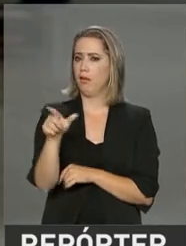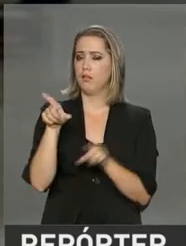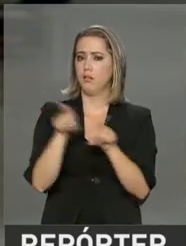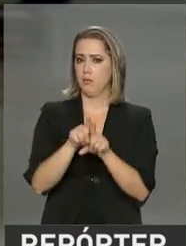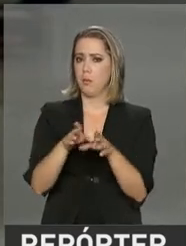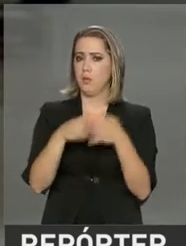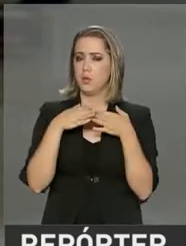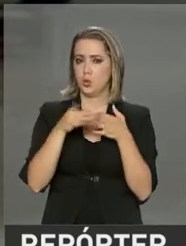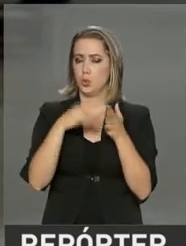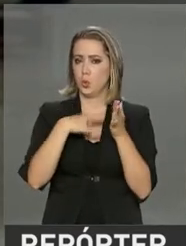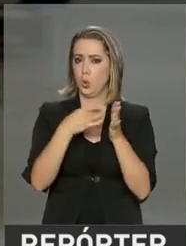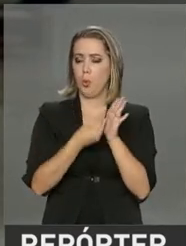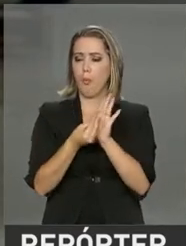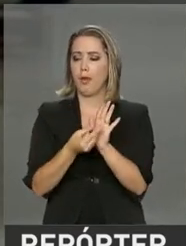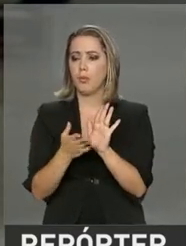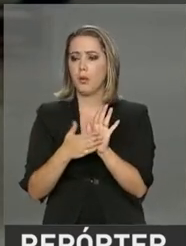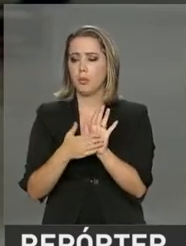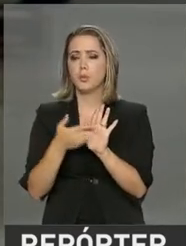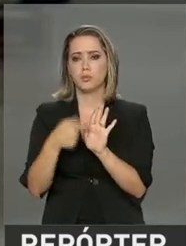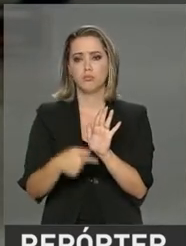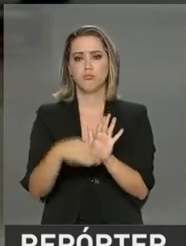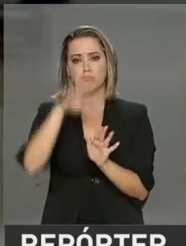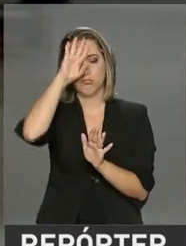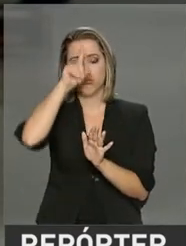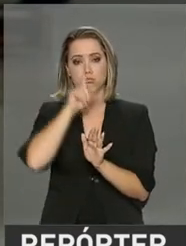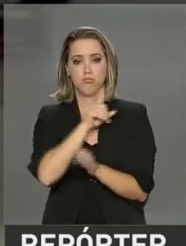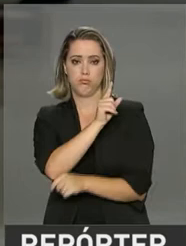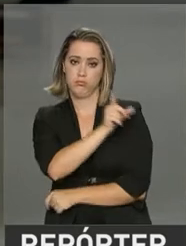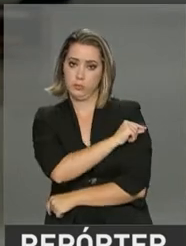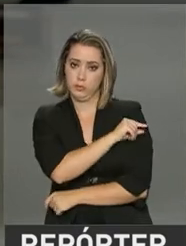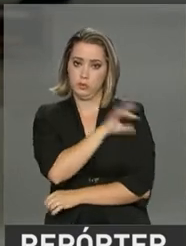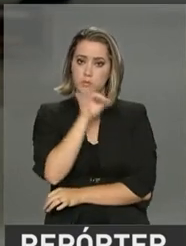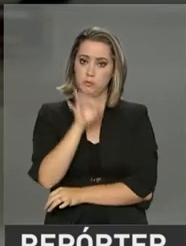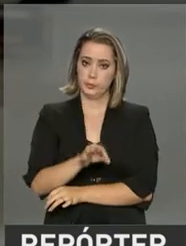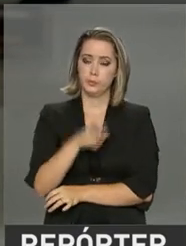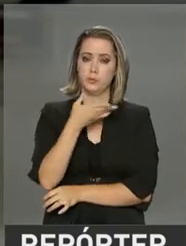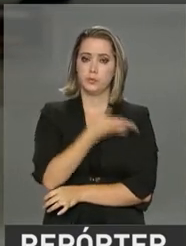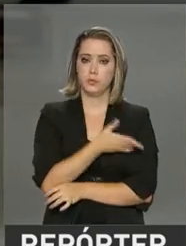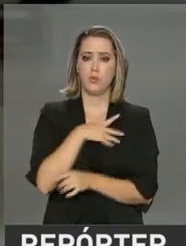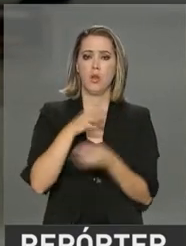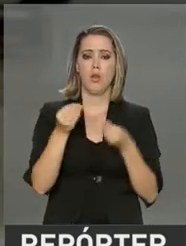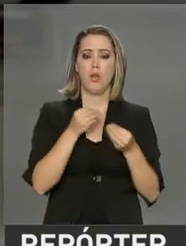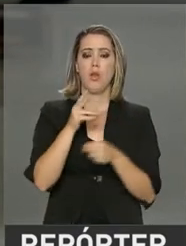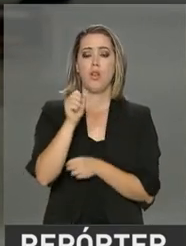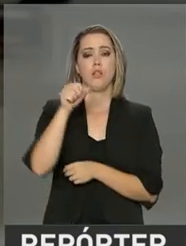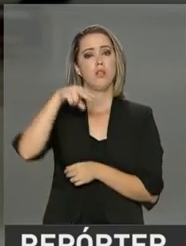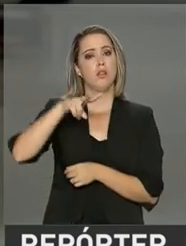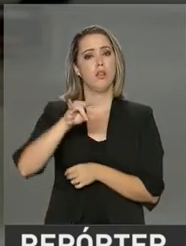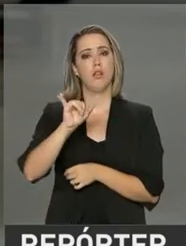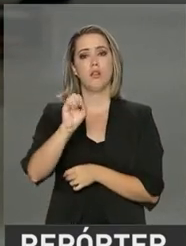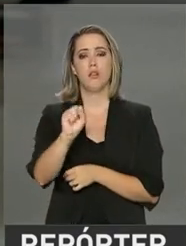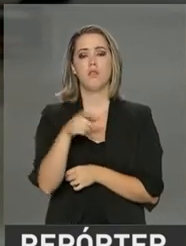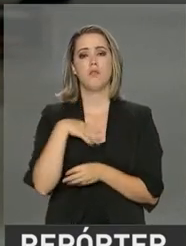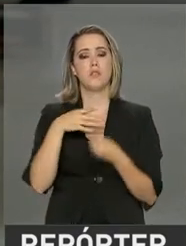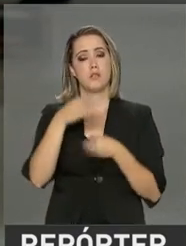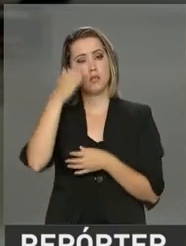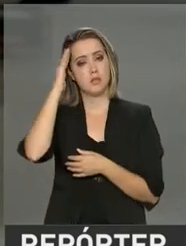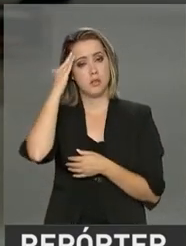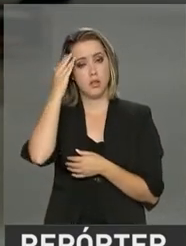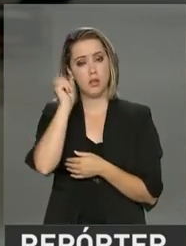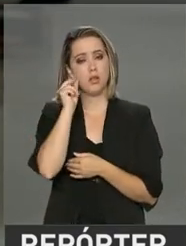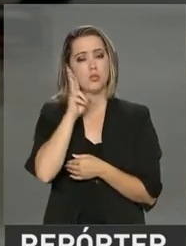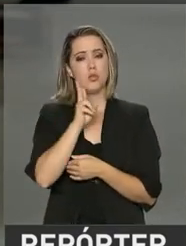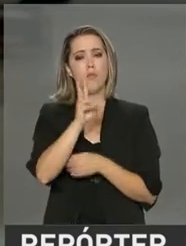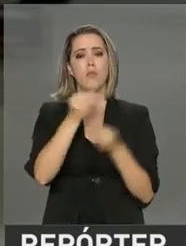territórios. A página Saúde do Viajante da Anvisa traz informações sobre como solicitar o certificado e consultar